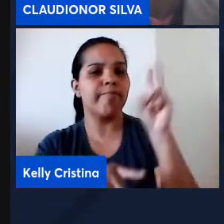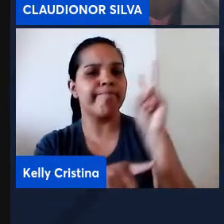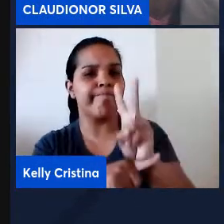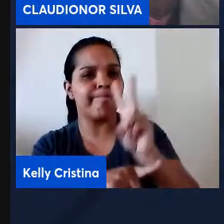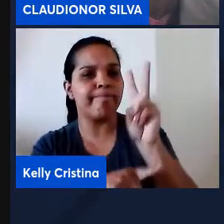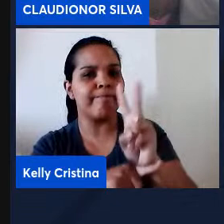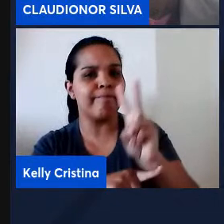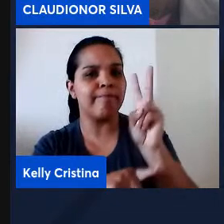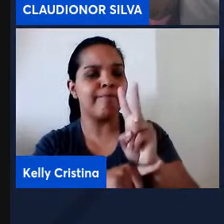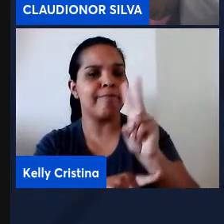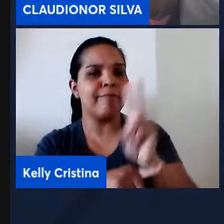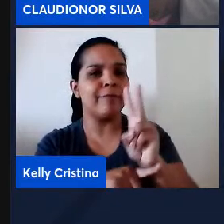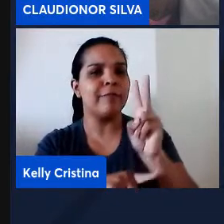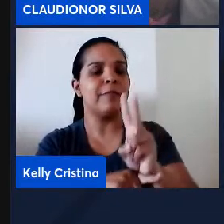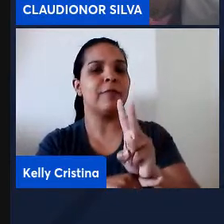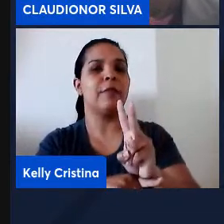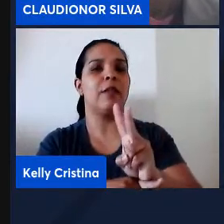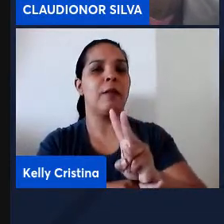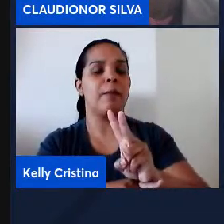guardiões da